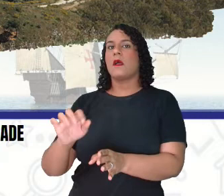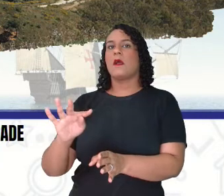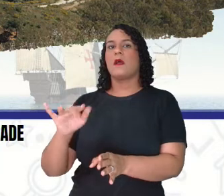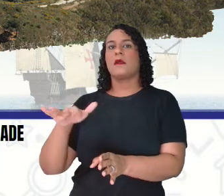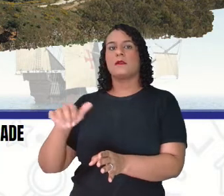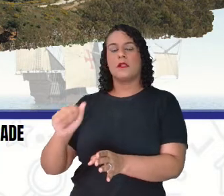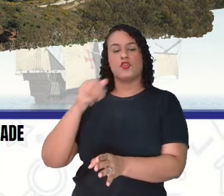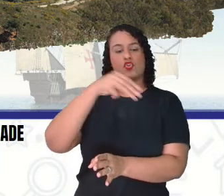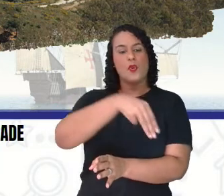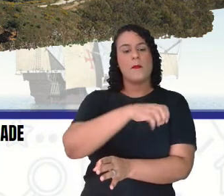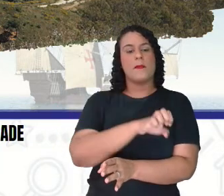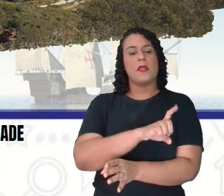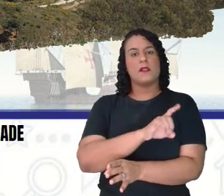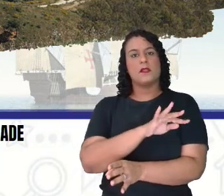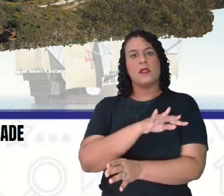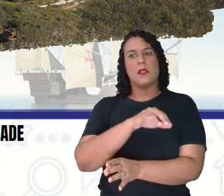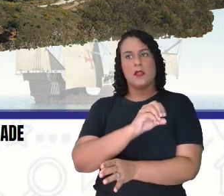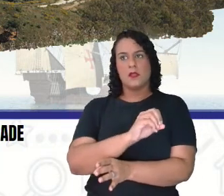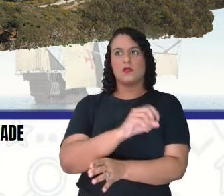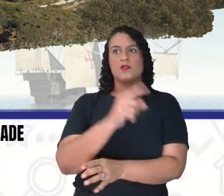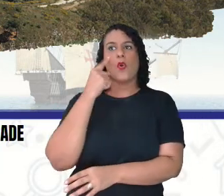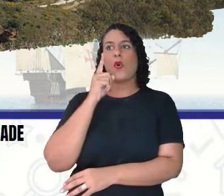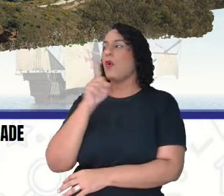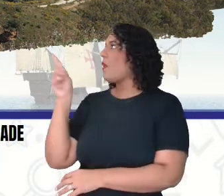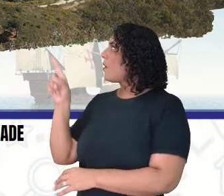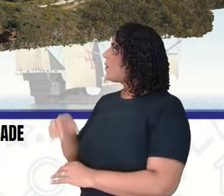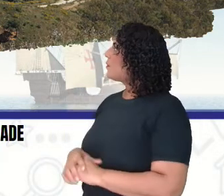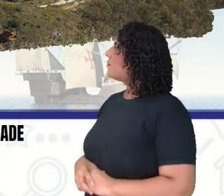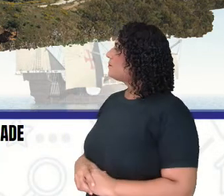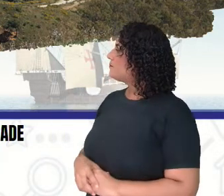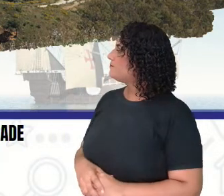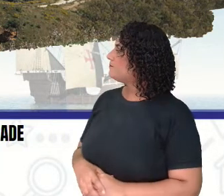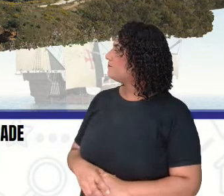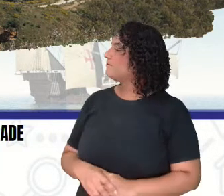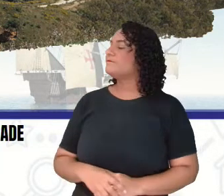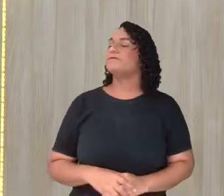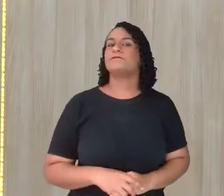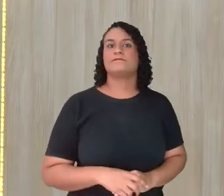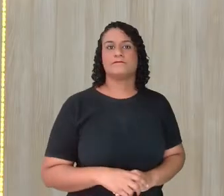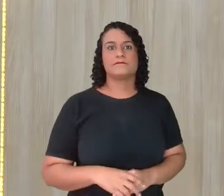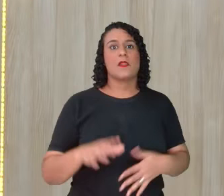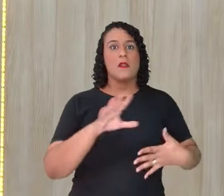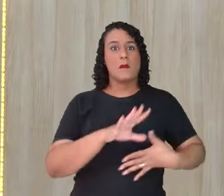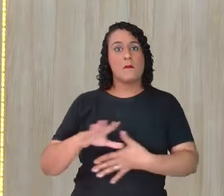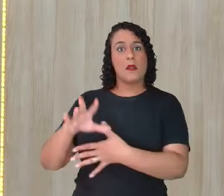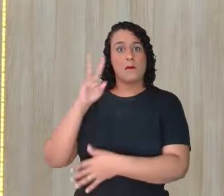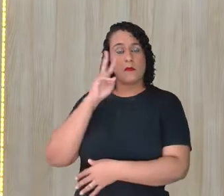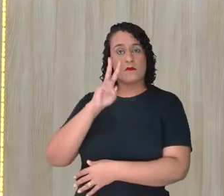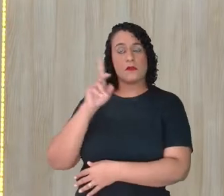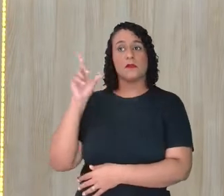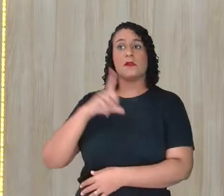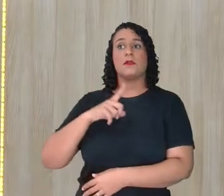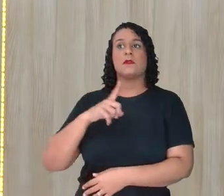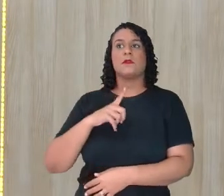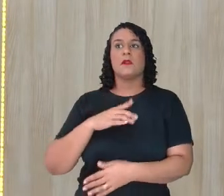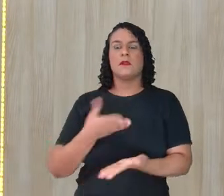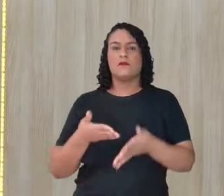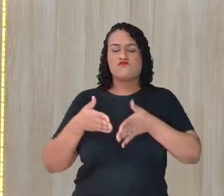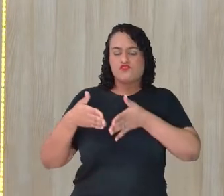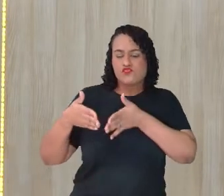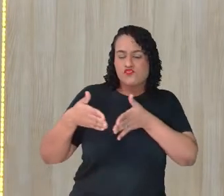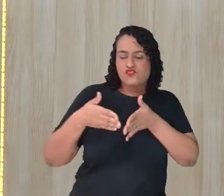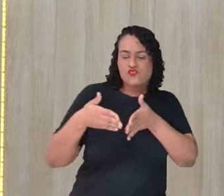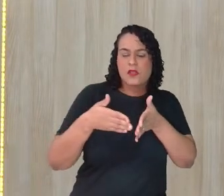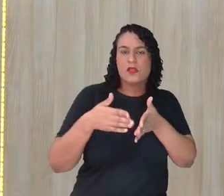de Ceuta. Essa região aqui, ó, que está aqui no mapa. Veja, aqui a gente tem, ó, o Estreito de Gibraltar,